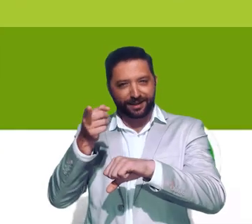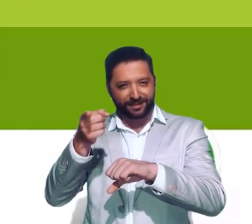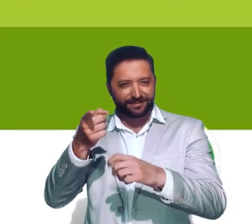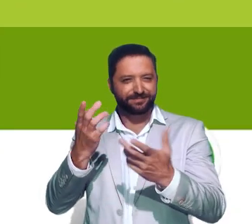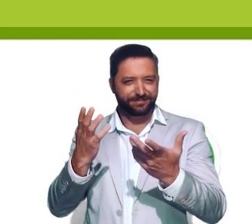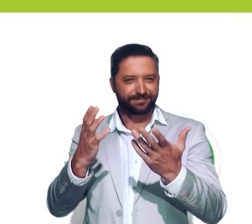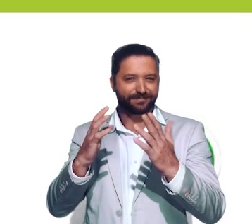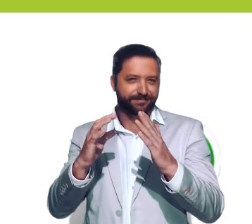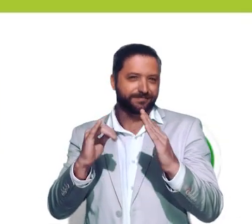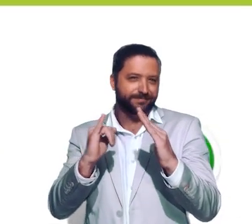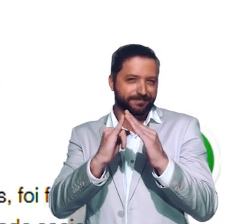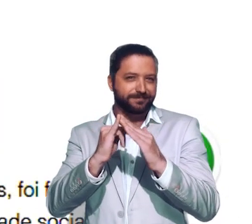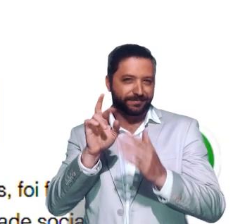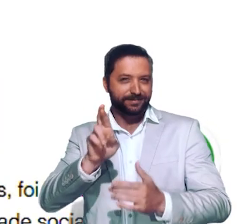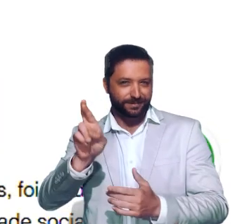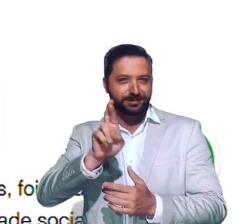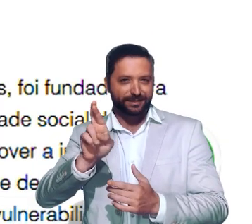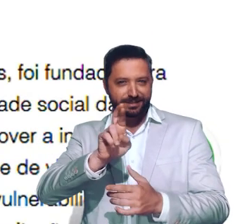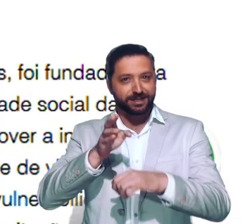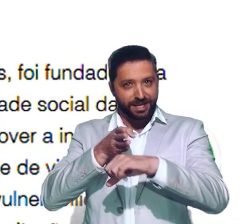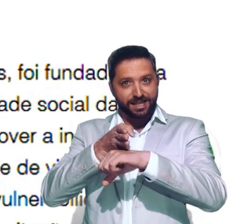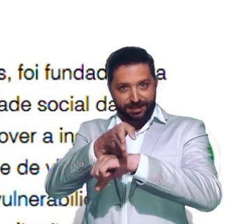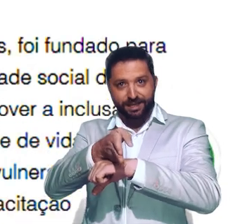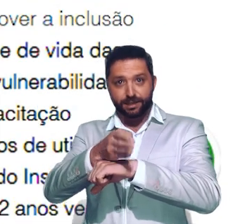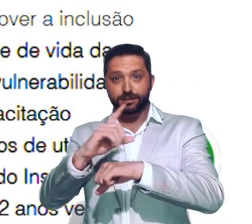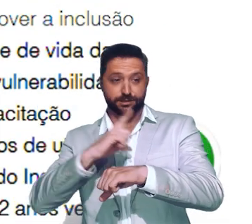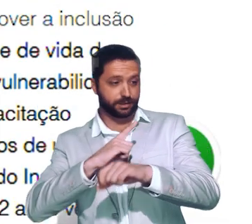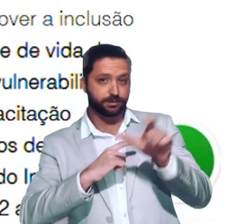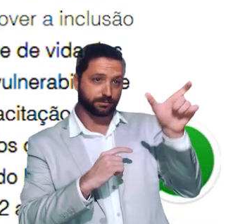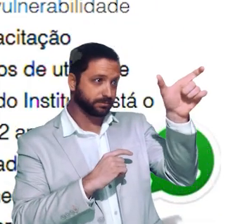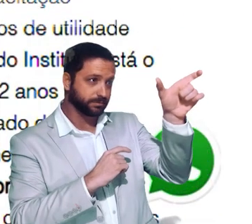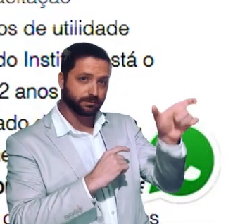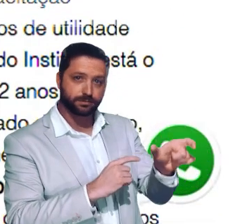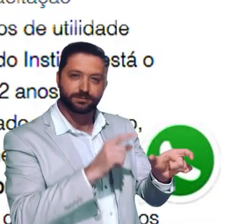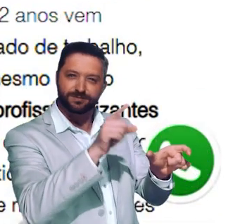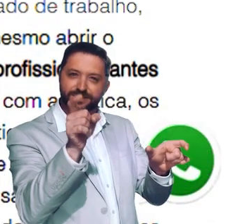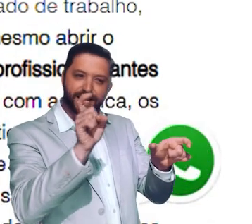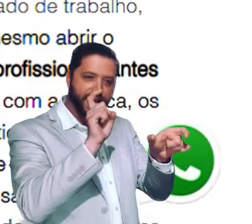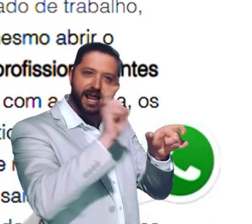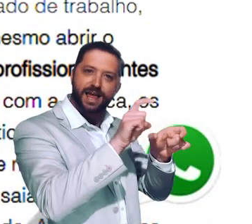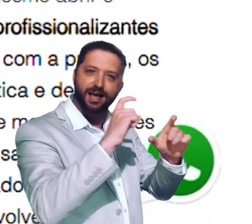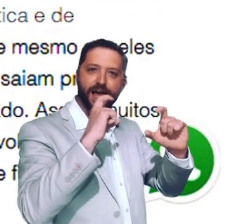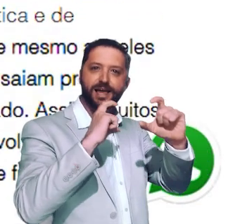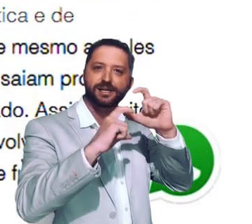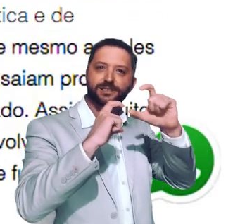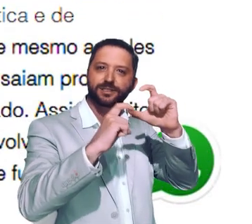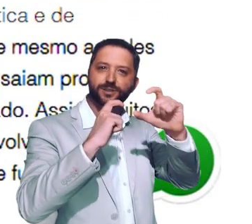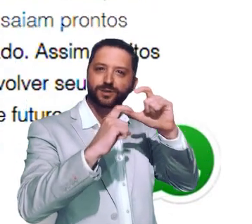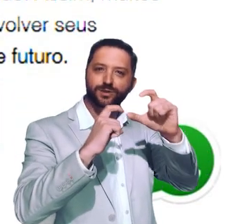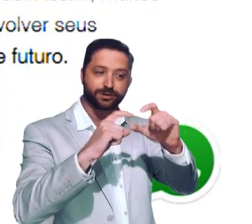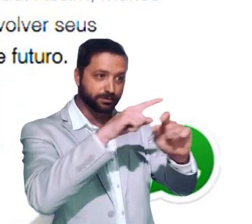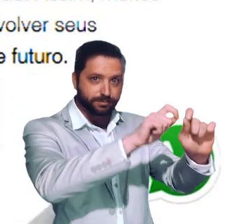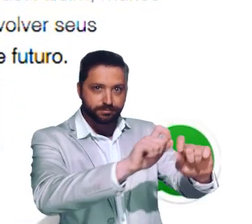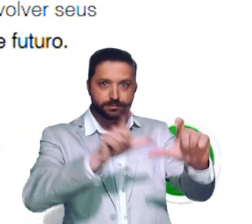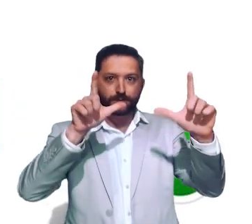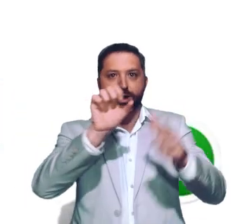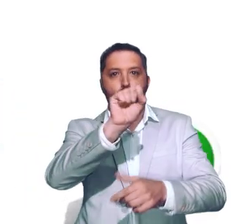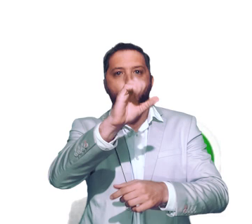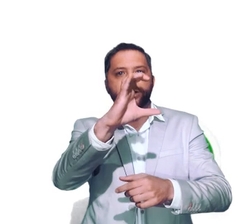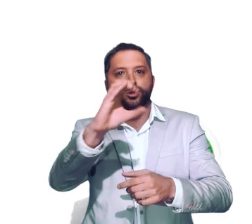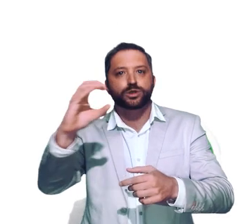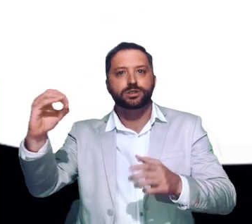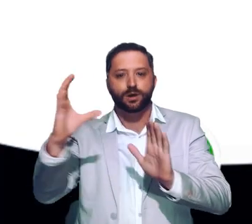entrar no nosso site e lá está Ressoar, com a trilha direto para Instituto Êxito, com mais de